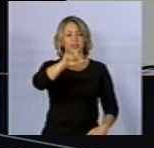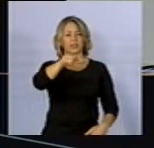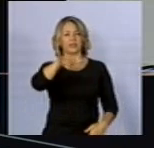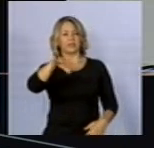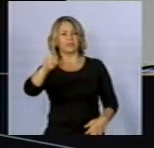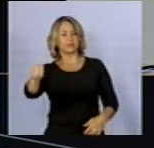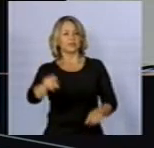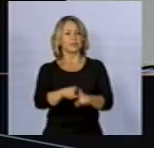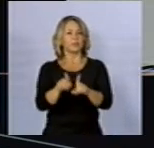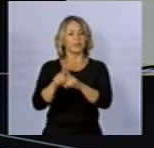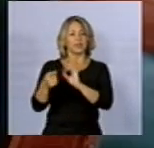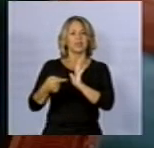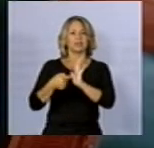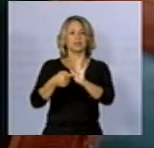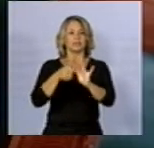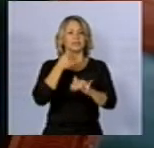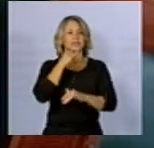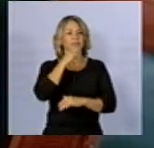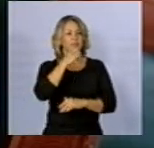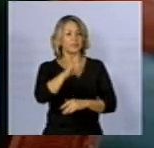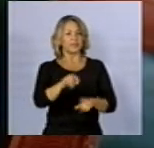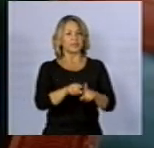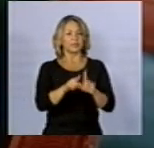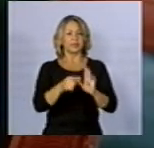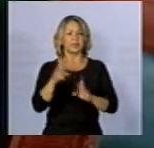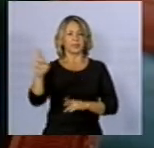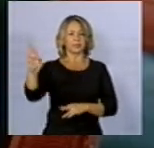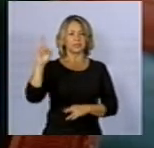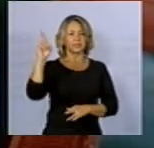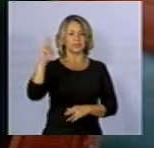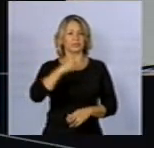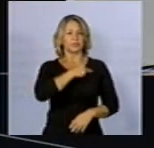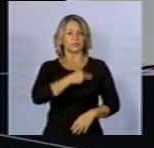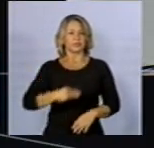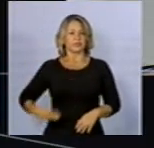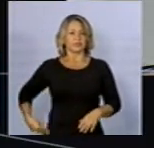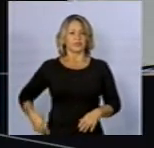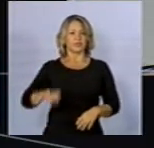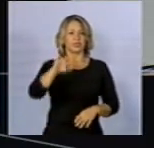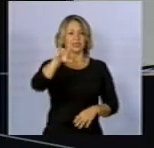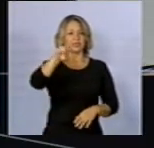Centro de Pesquisa de Energia Elétrica, representando o ministro Edson Lobão, ministro de Estado das Minas e Energia.